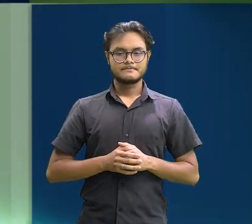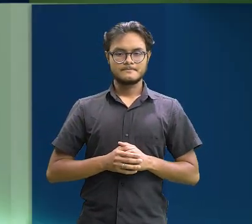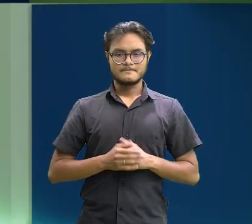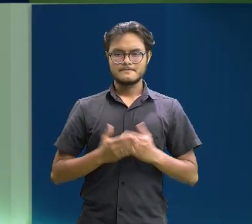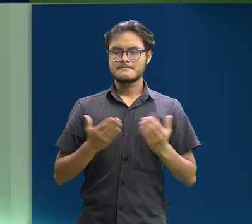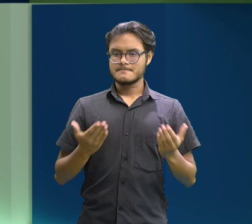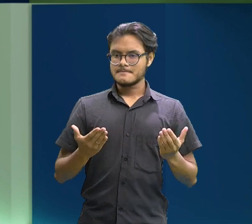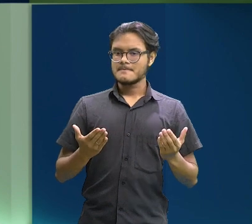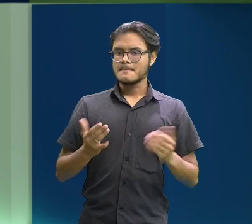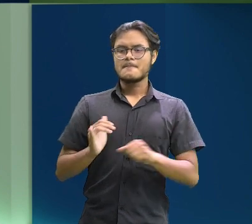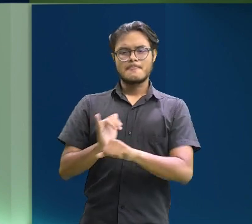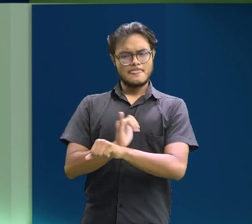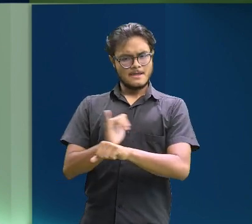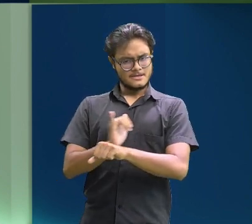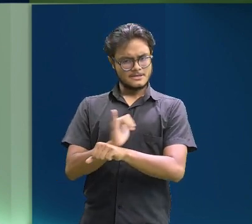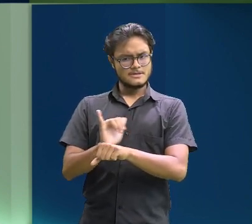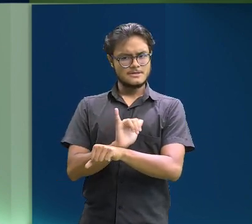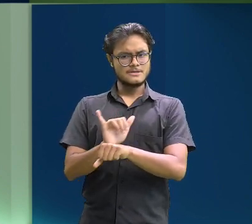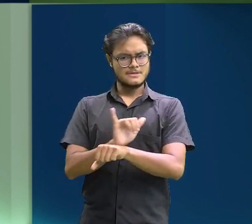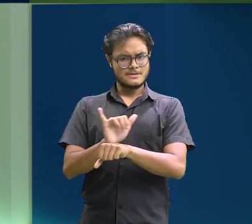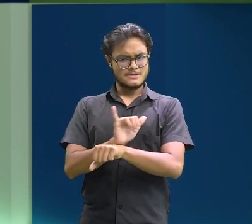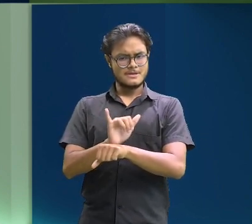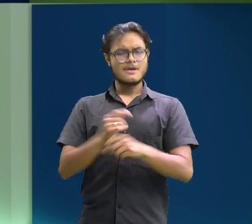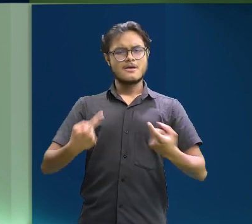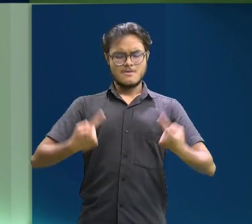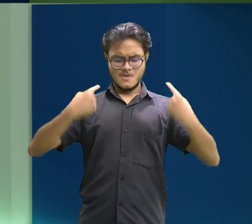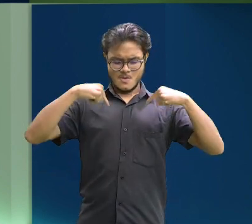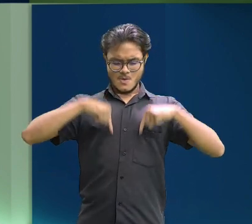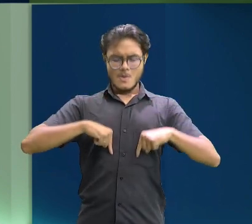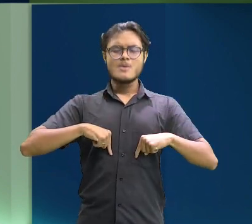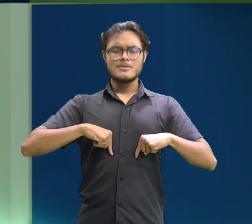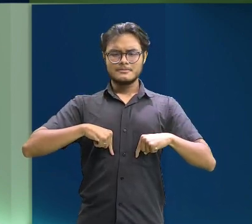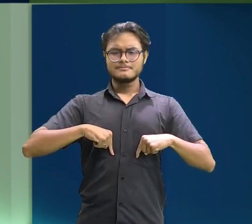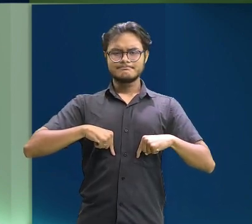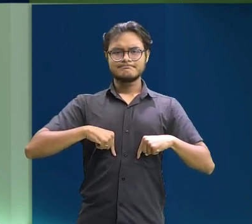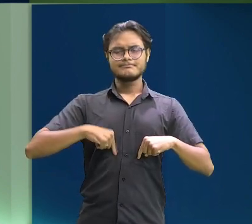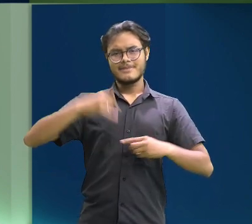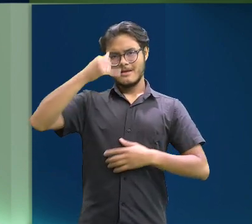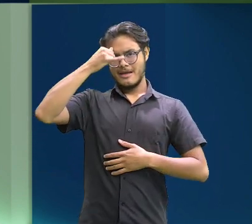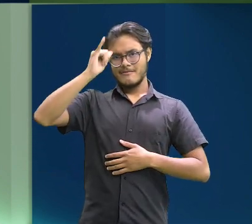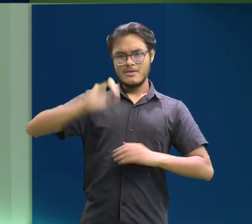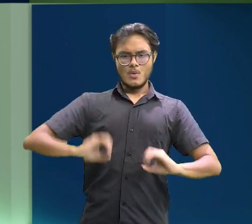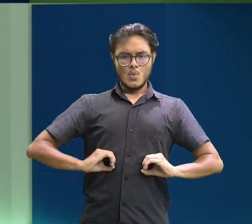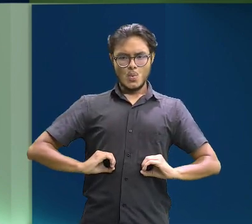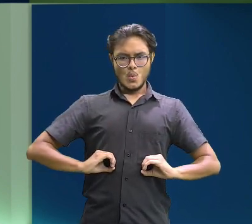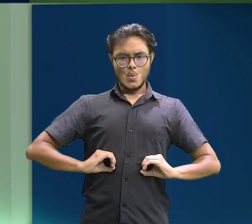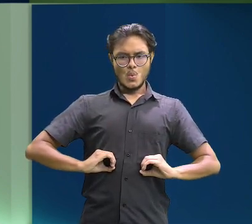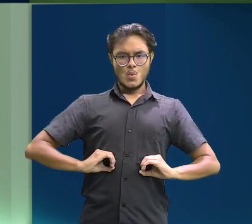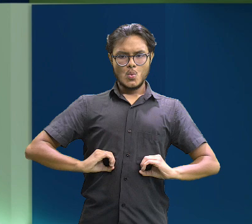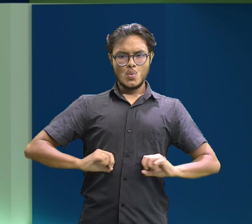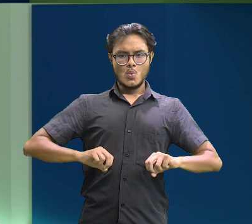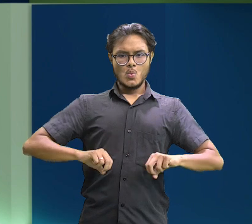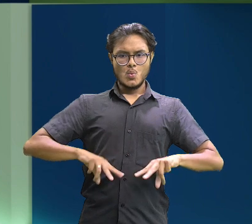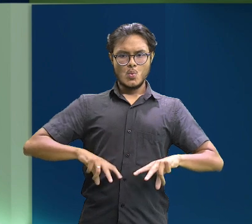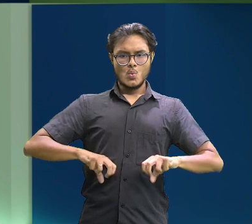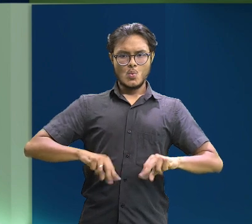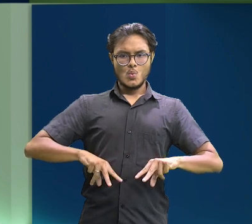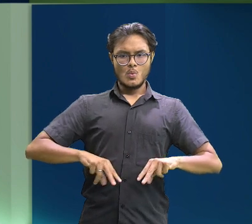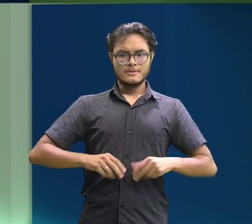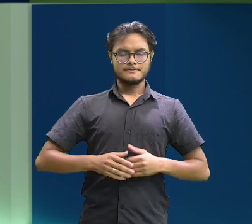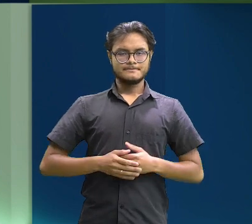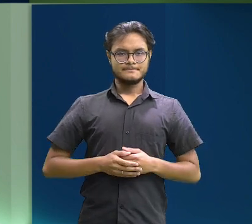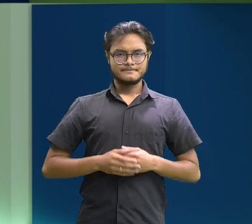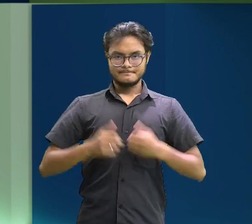justamente um método hormonal que vai evitar o processo de quê? De ovulação. Viajaram comigo aí? Viajaram